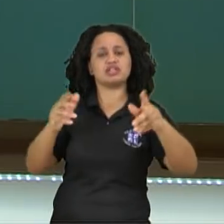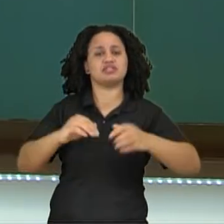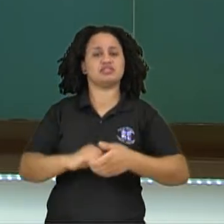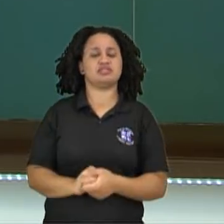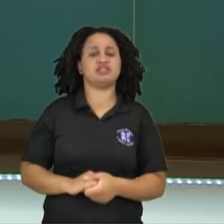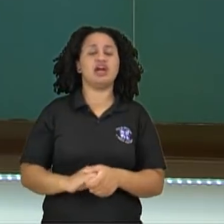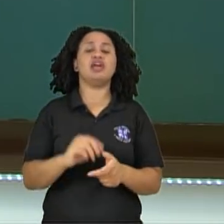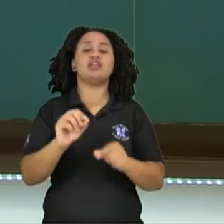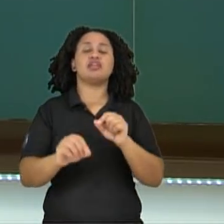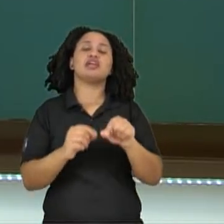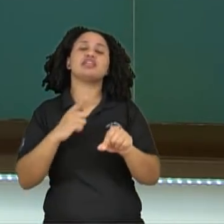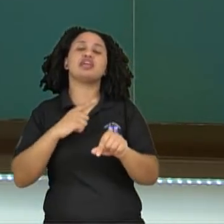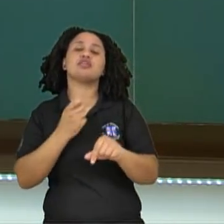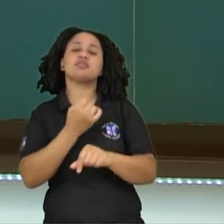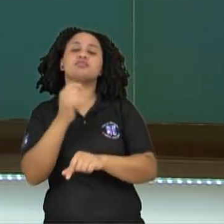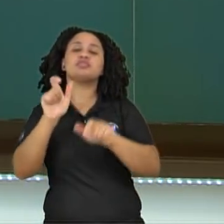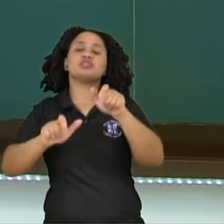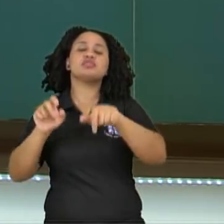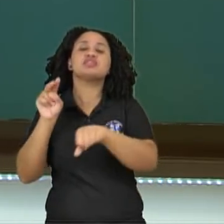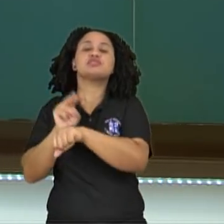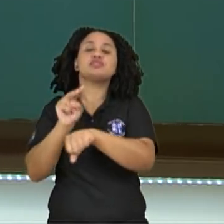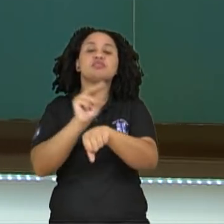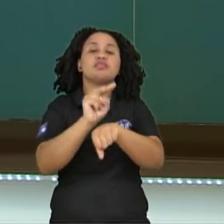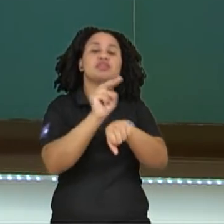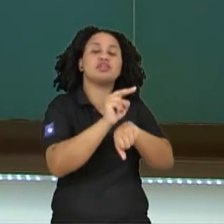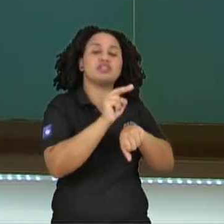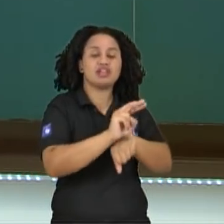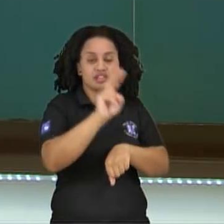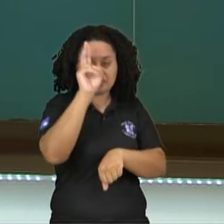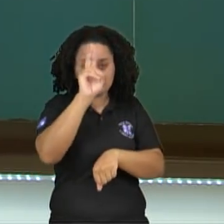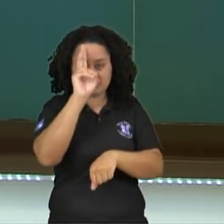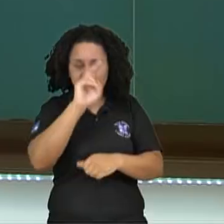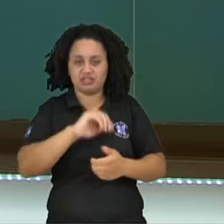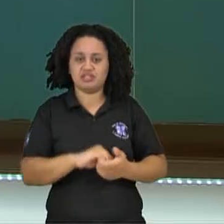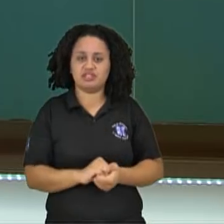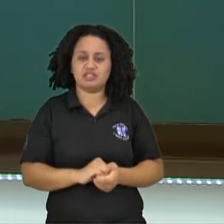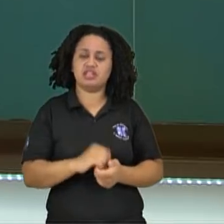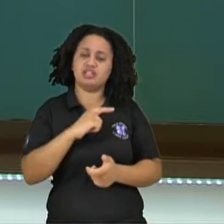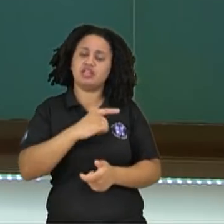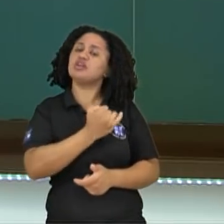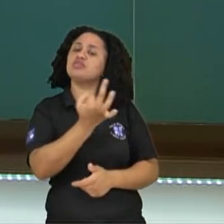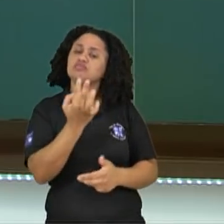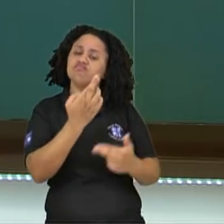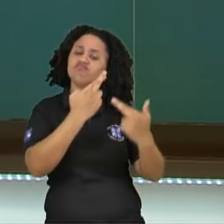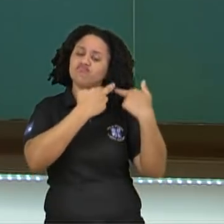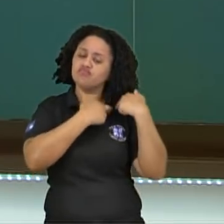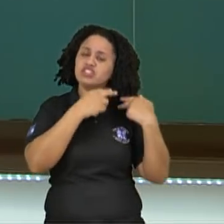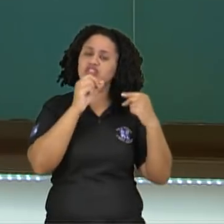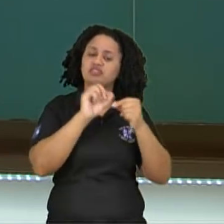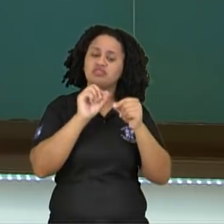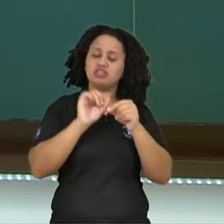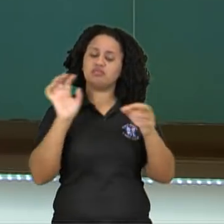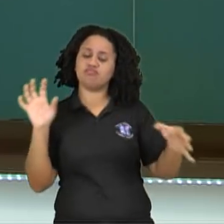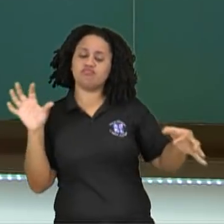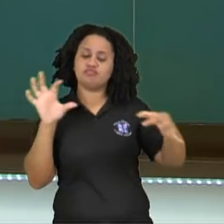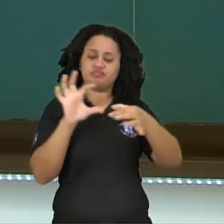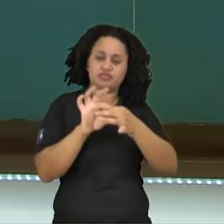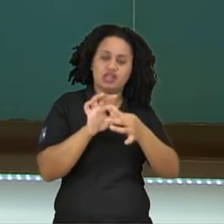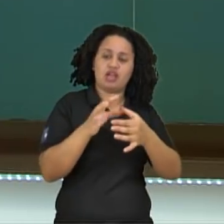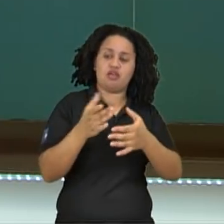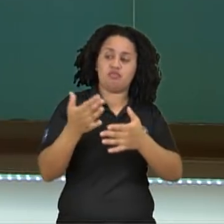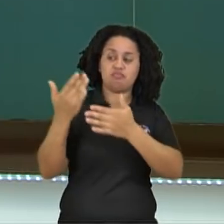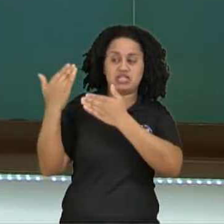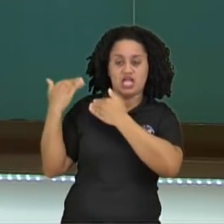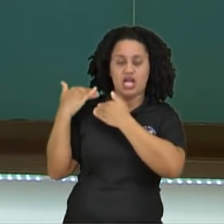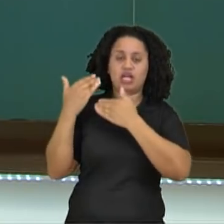guardiões da história, né? Os historiadores, os livros de história, responsáveis por fazer essa ligação entre o passado e o